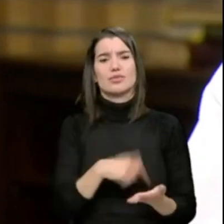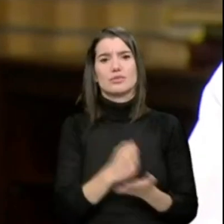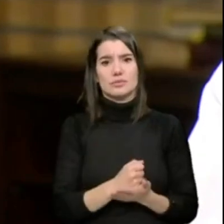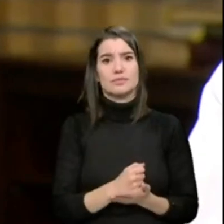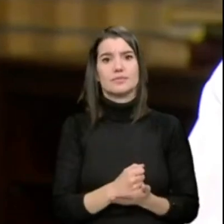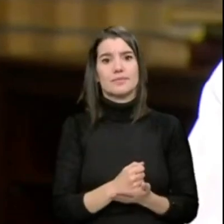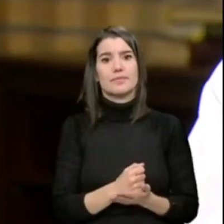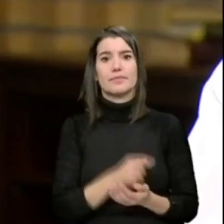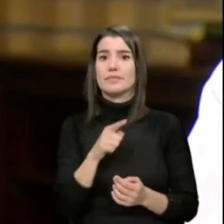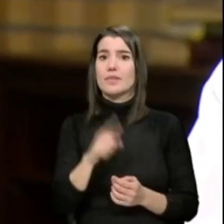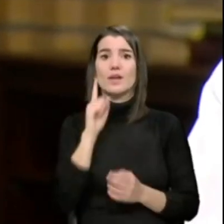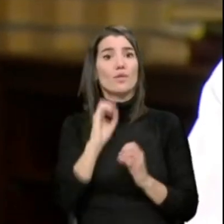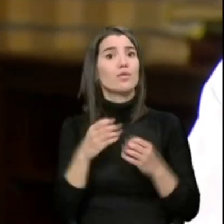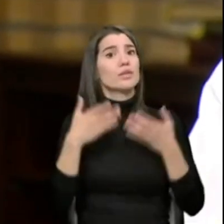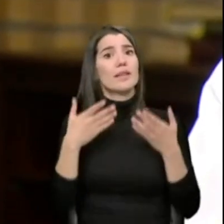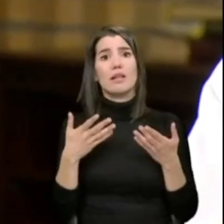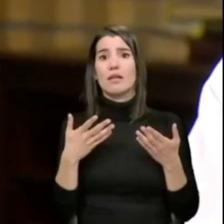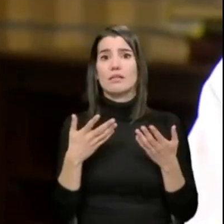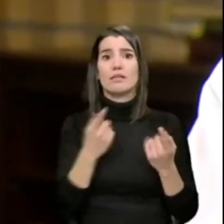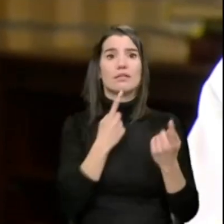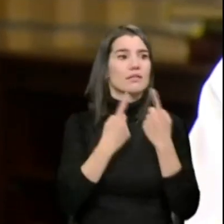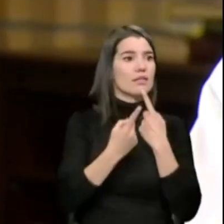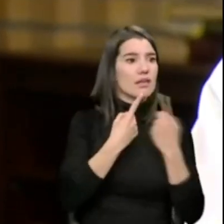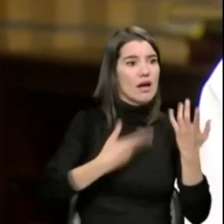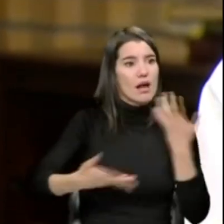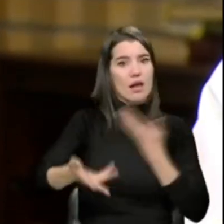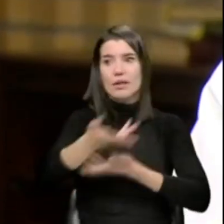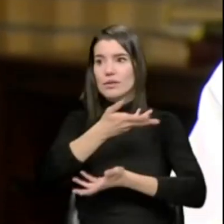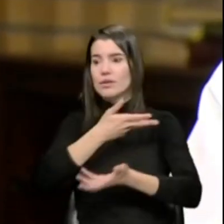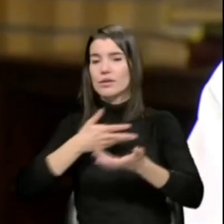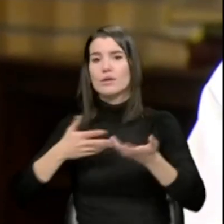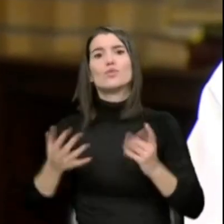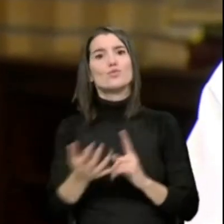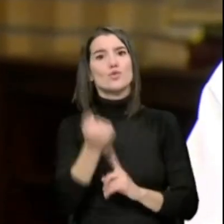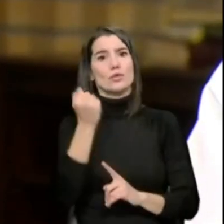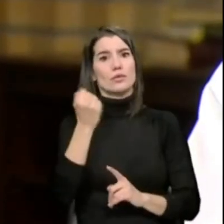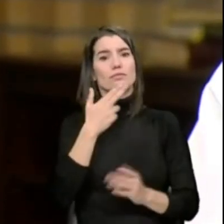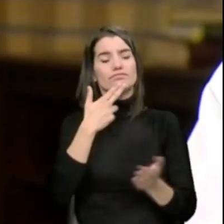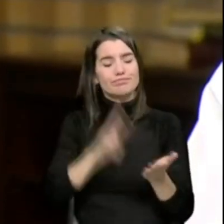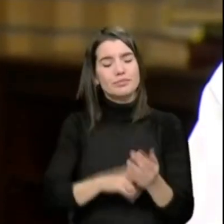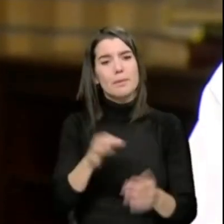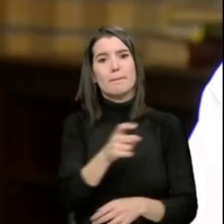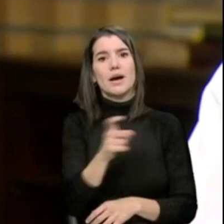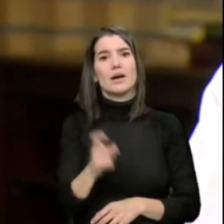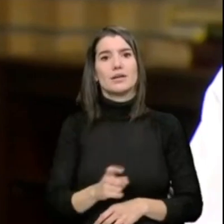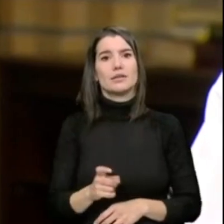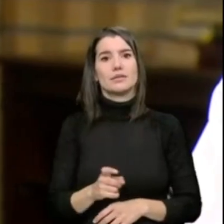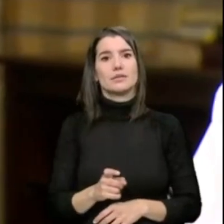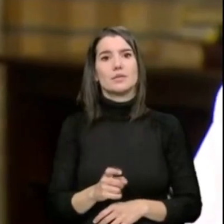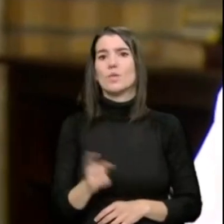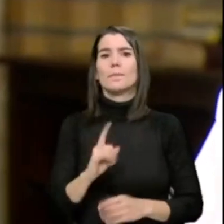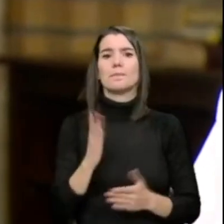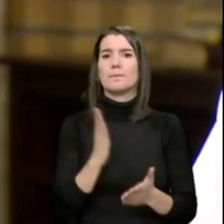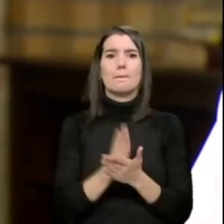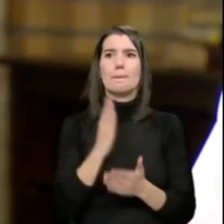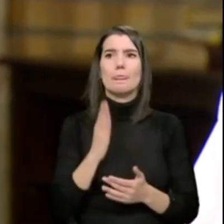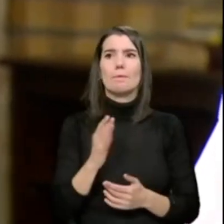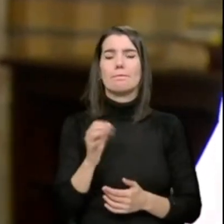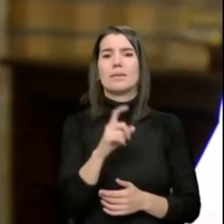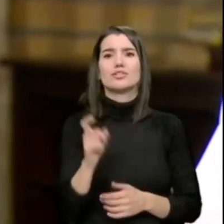é fundamental este diálogo para alcançarmos esta verdadeira paz. Não só a paz